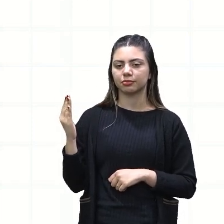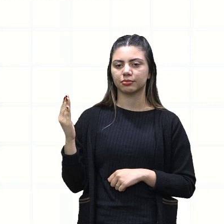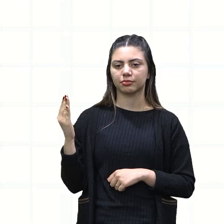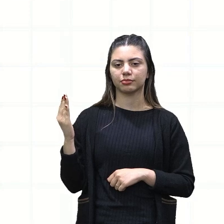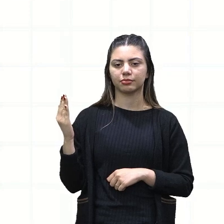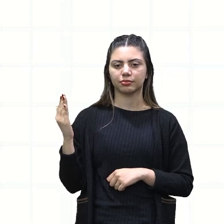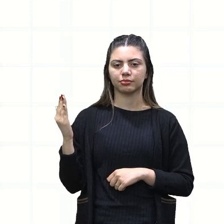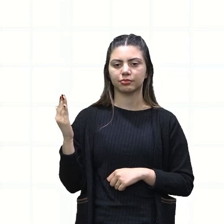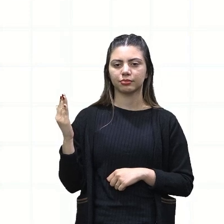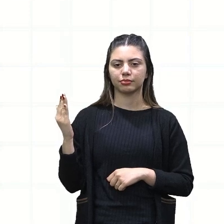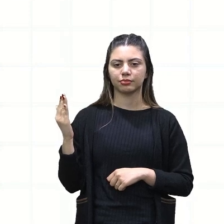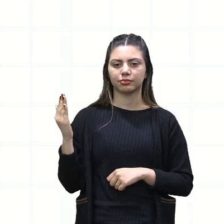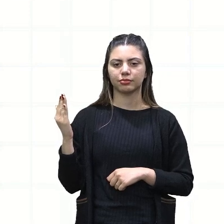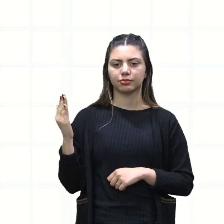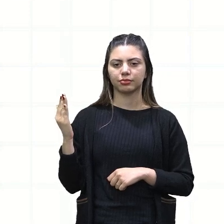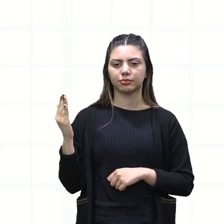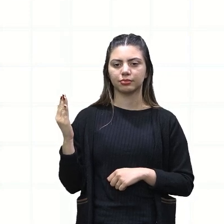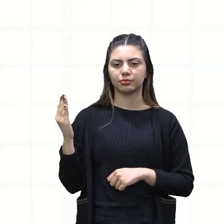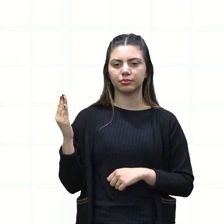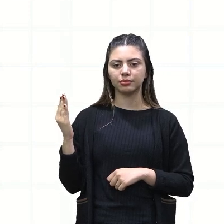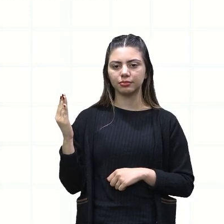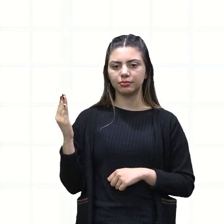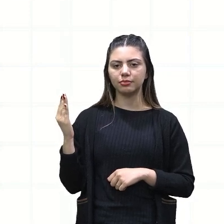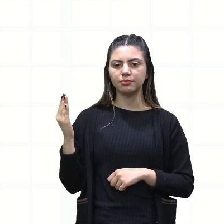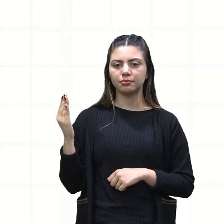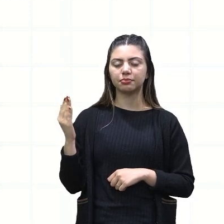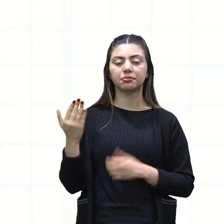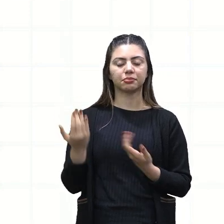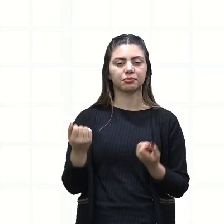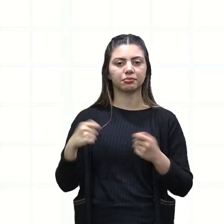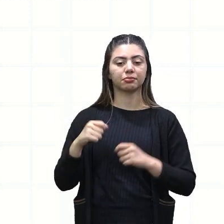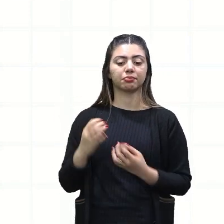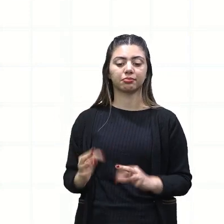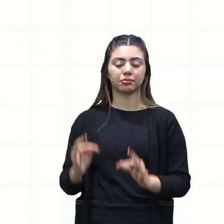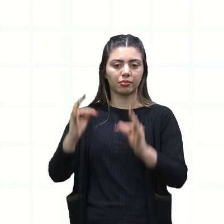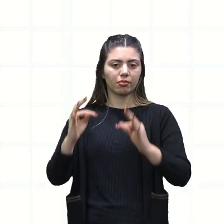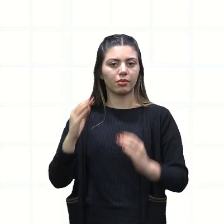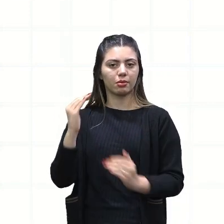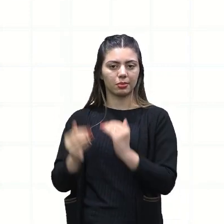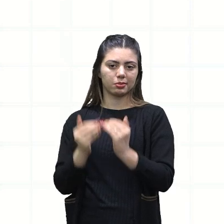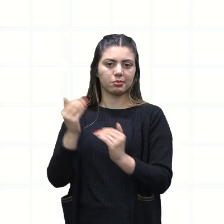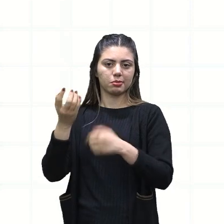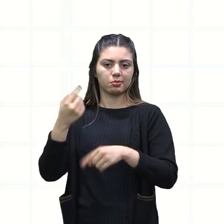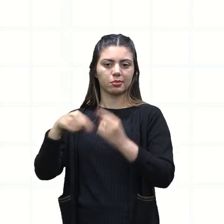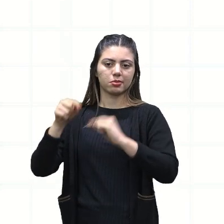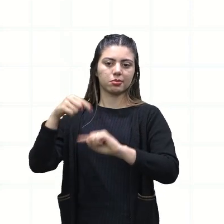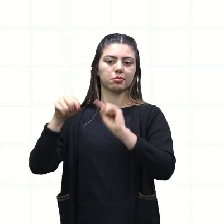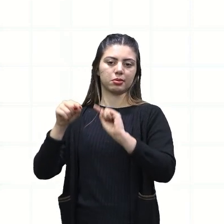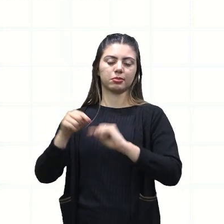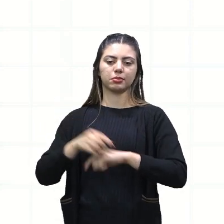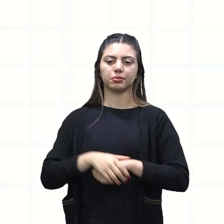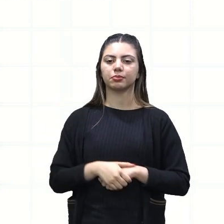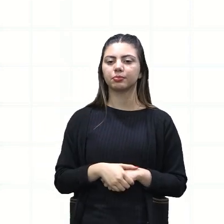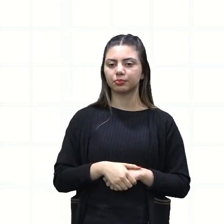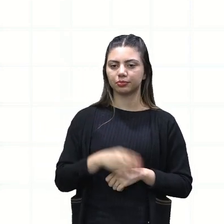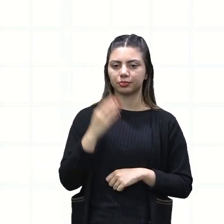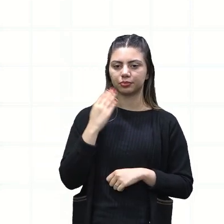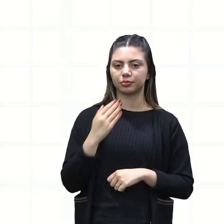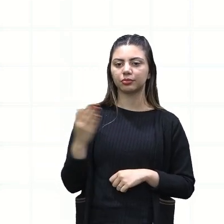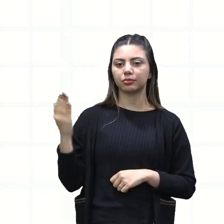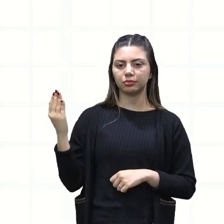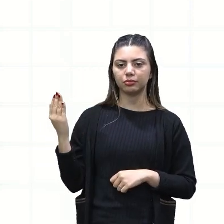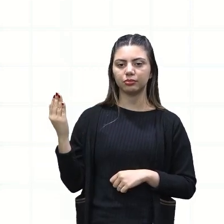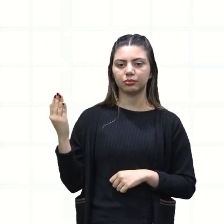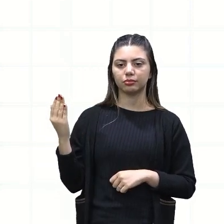Technological advancements, né? Avanços tecnológicos e societal norms,